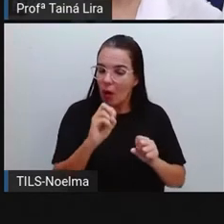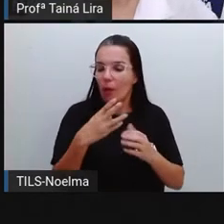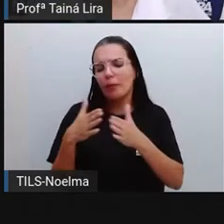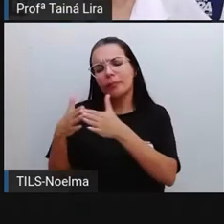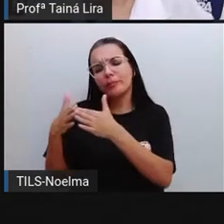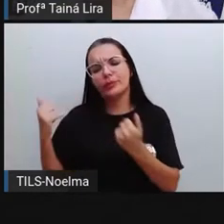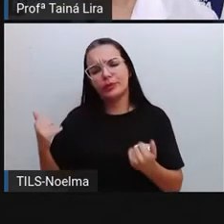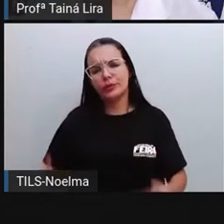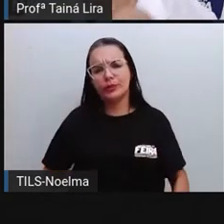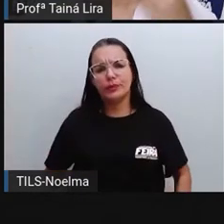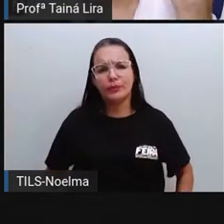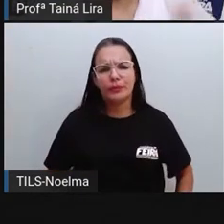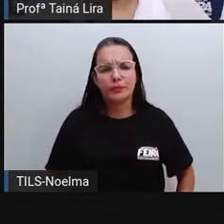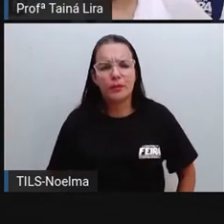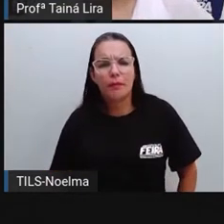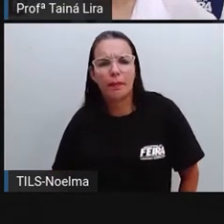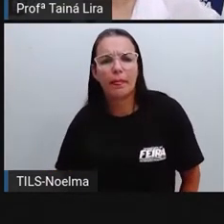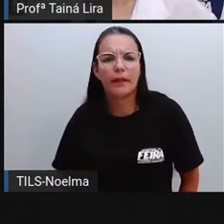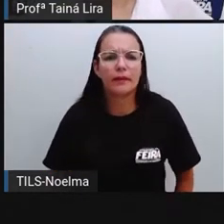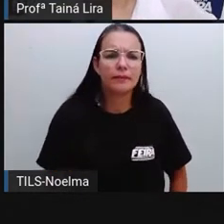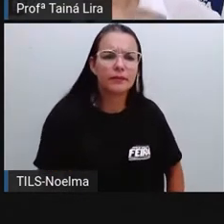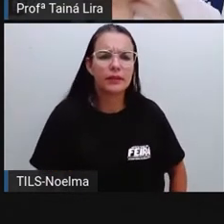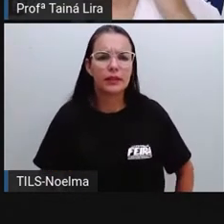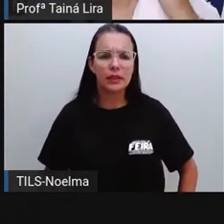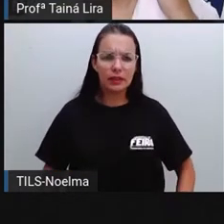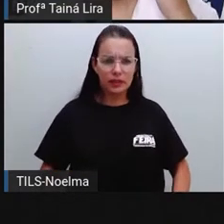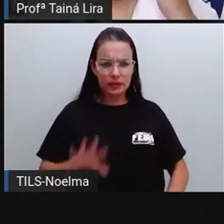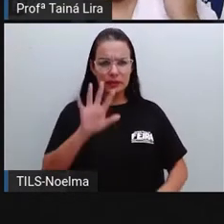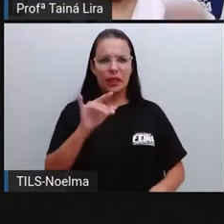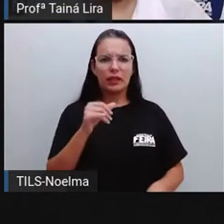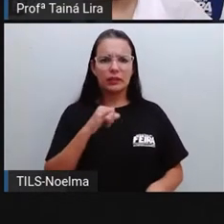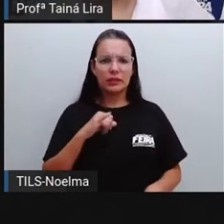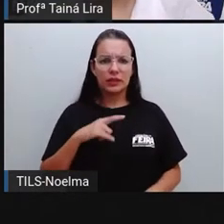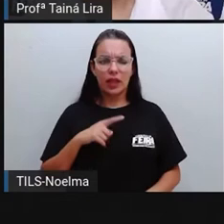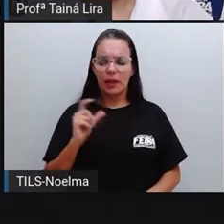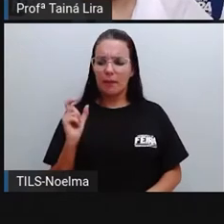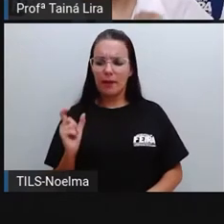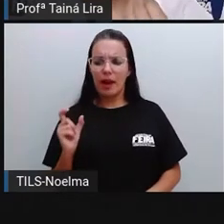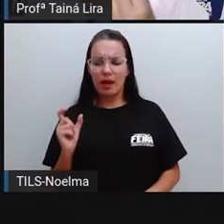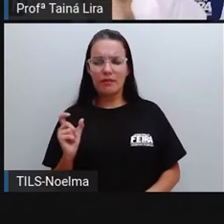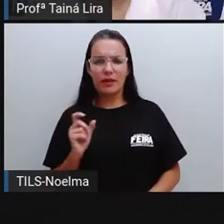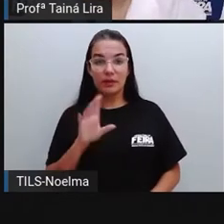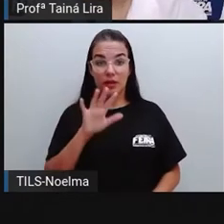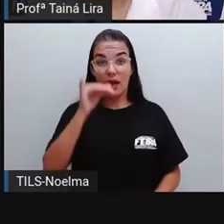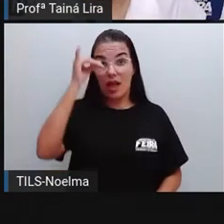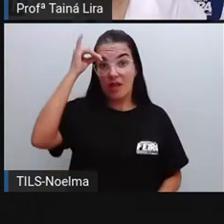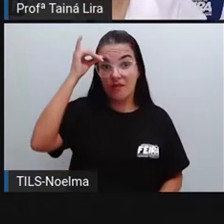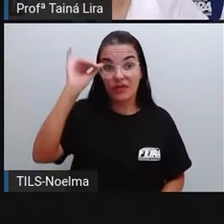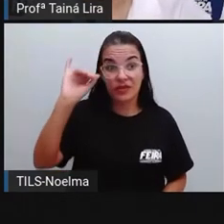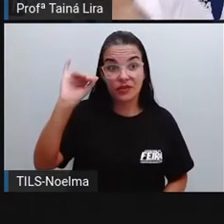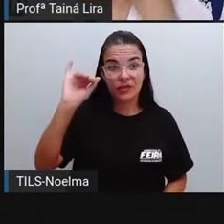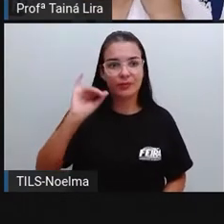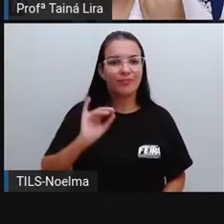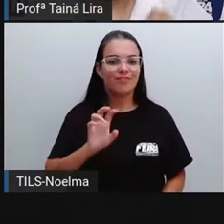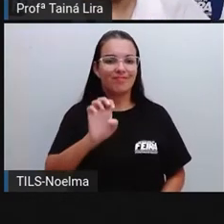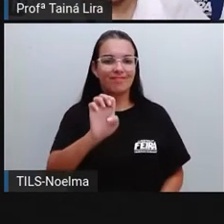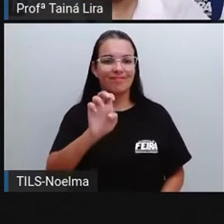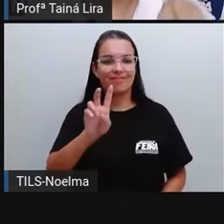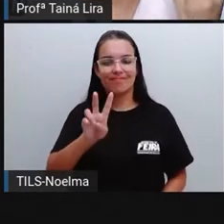né, evite. Então, é uma ordem ou um pedido que ele está fazendo para os